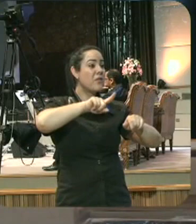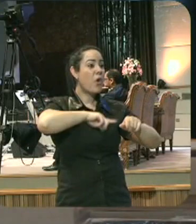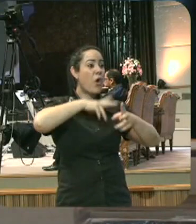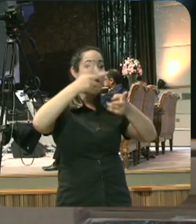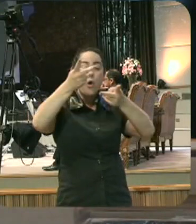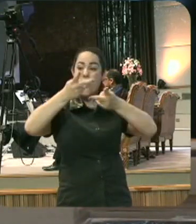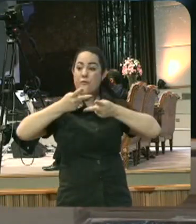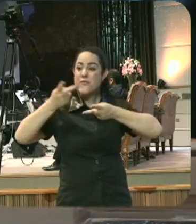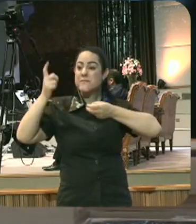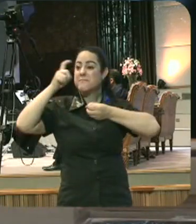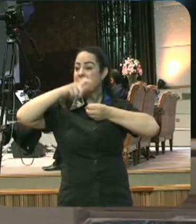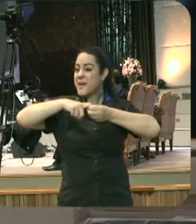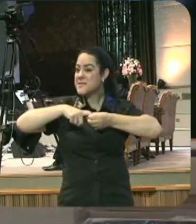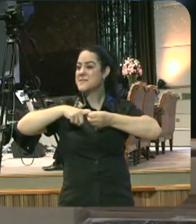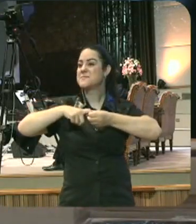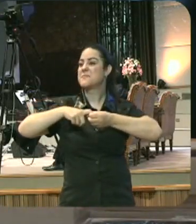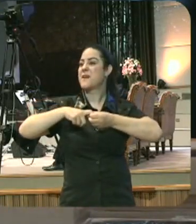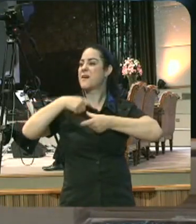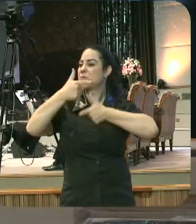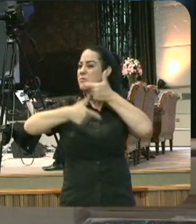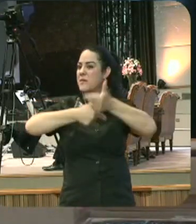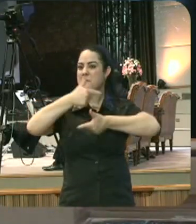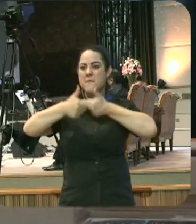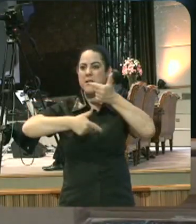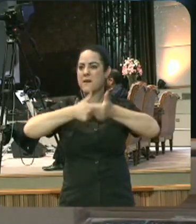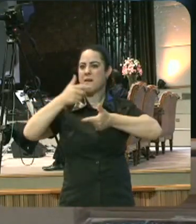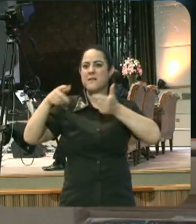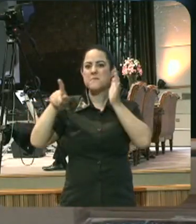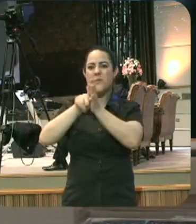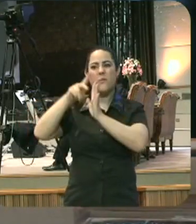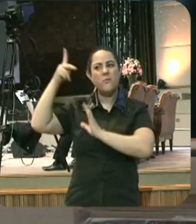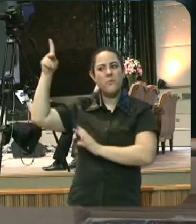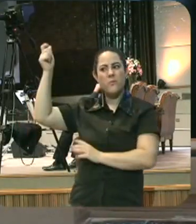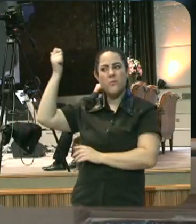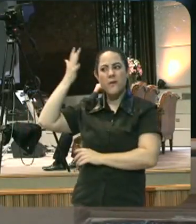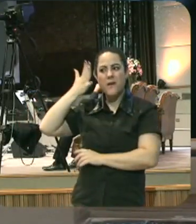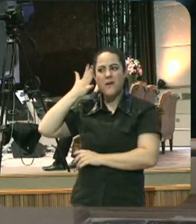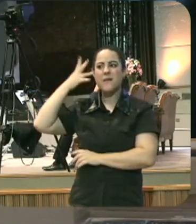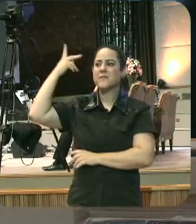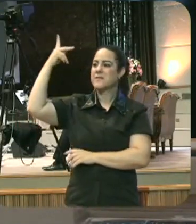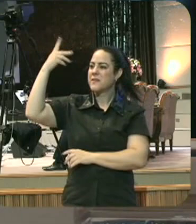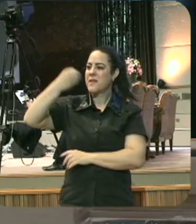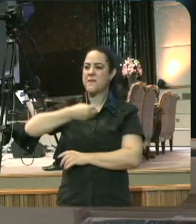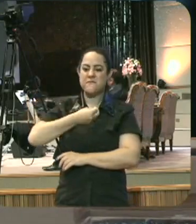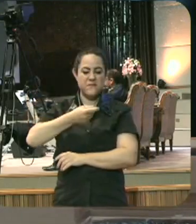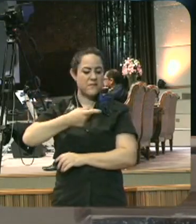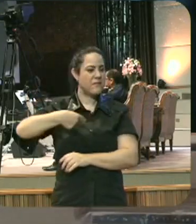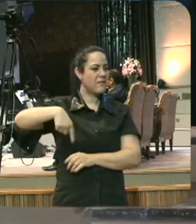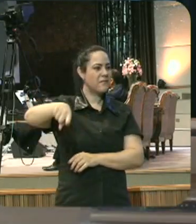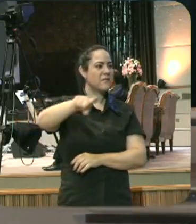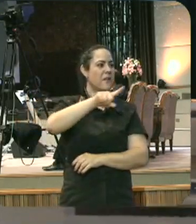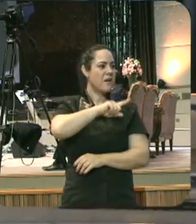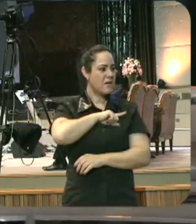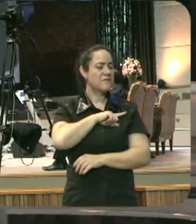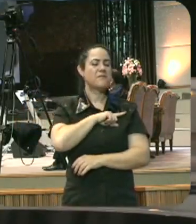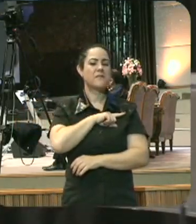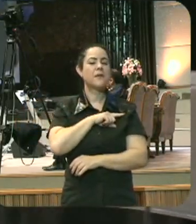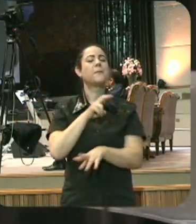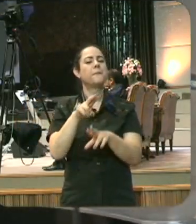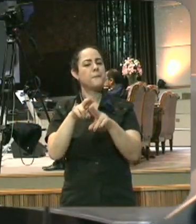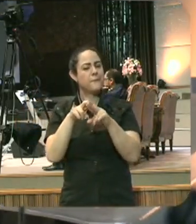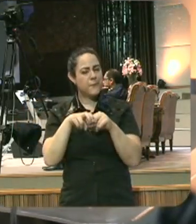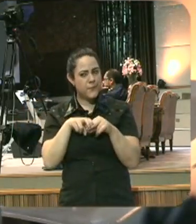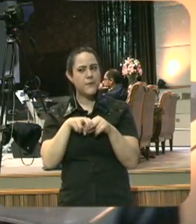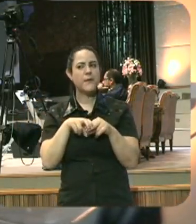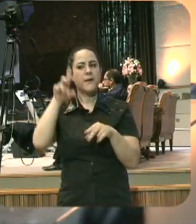filhos a participarmos do imponderável da graça dEle na nossa vida e na vida dos outros. E é por isso que Ele vai